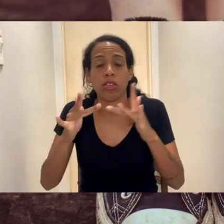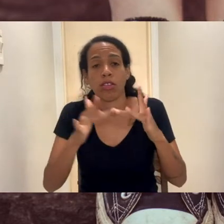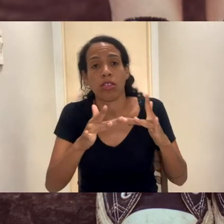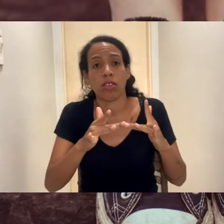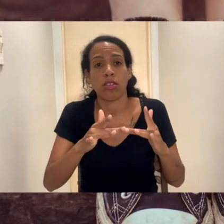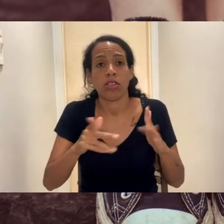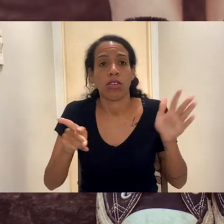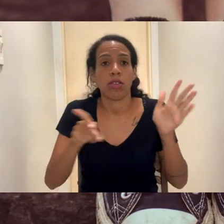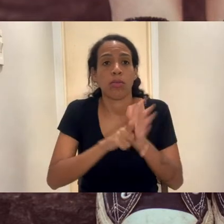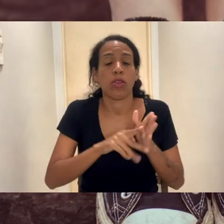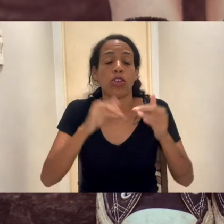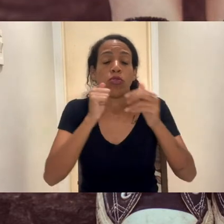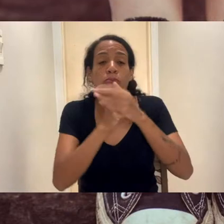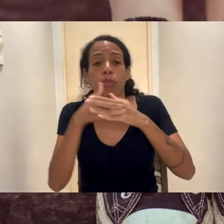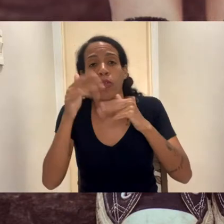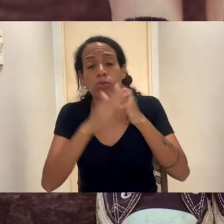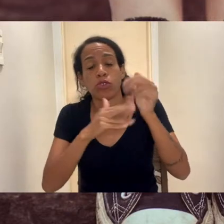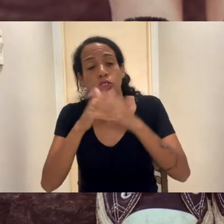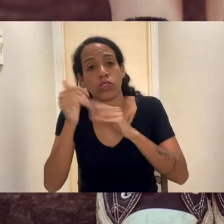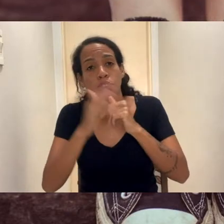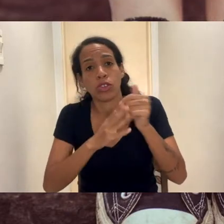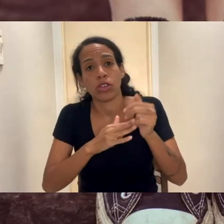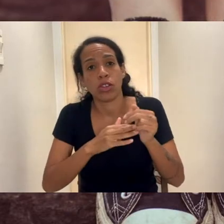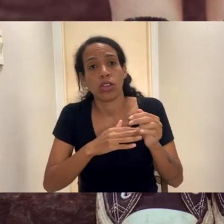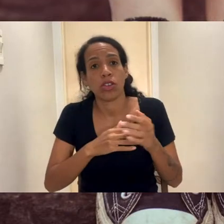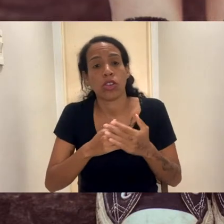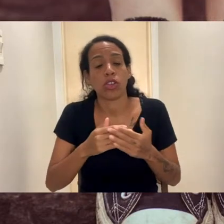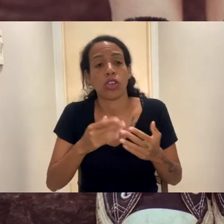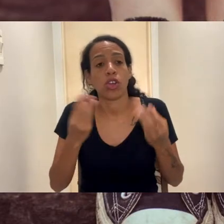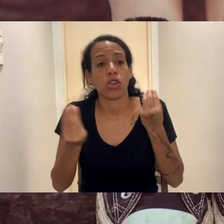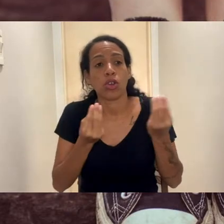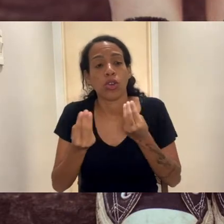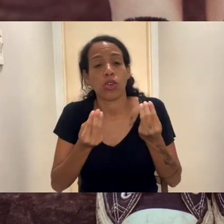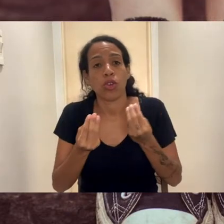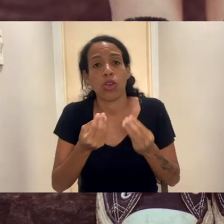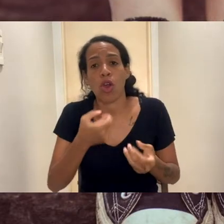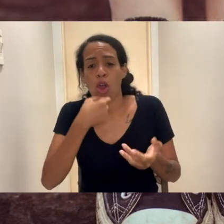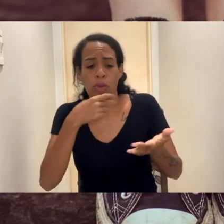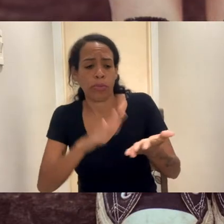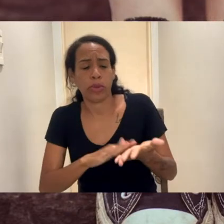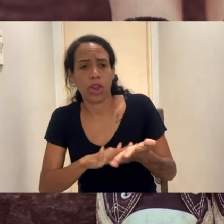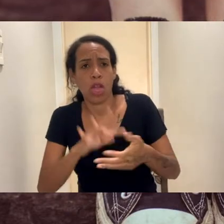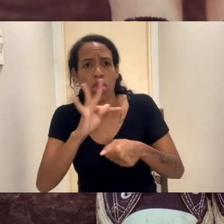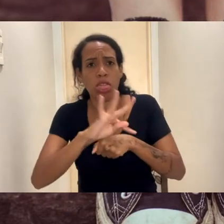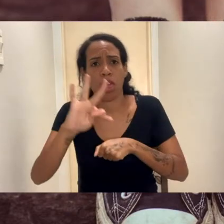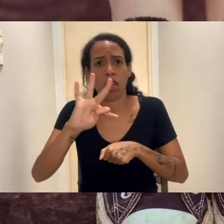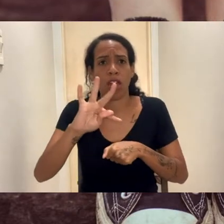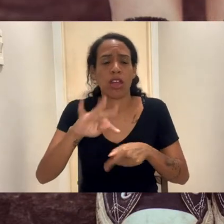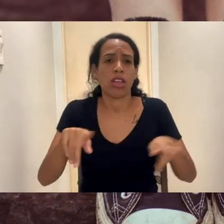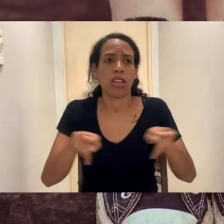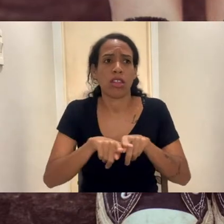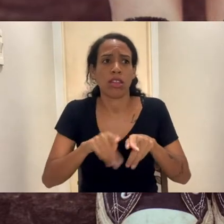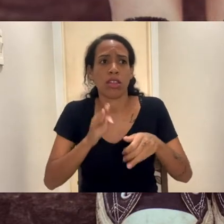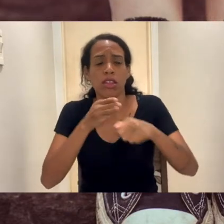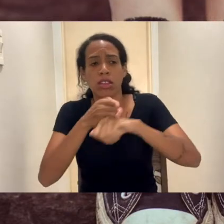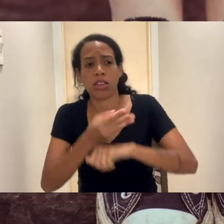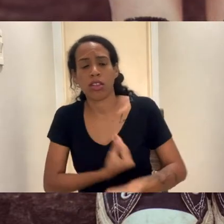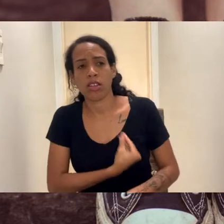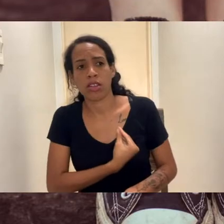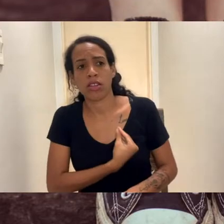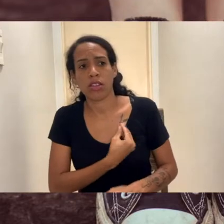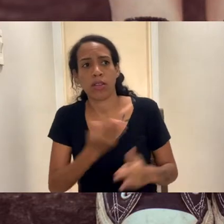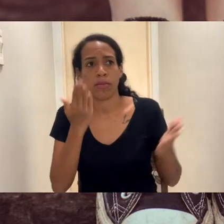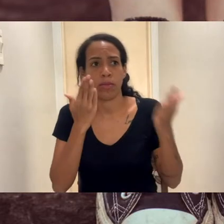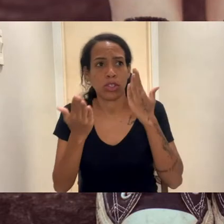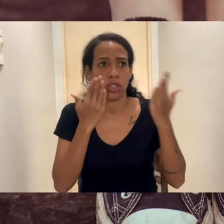autonomia profissional, tanto para a emissão, né, de uma opinião técnica, como para a participação da psicóloga